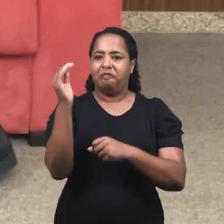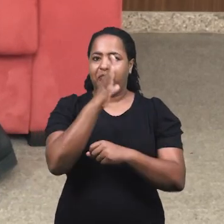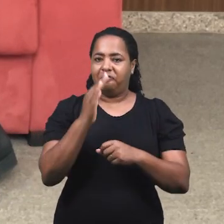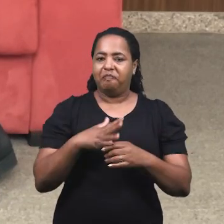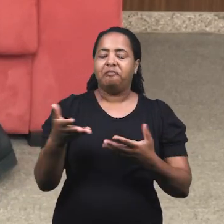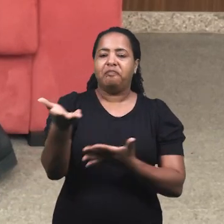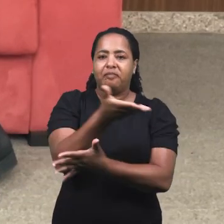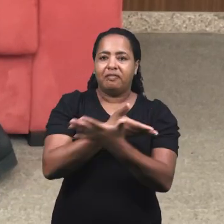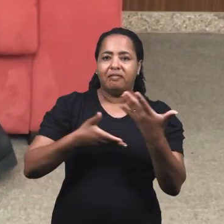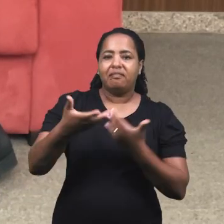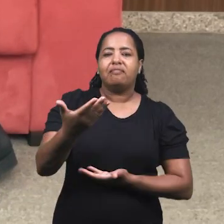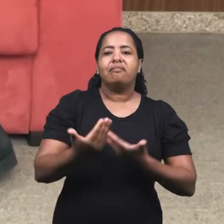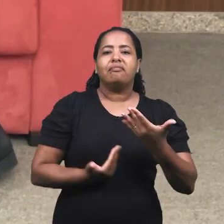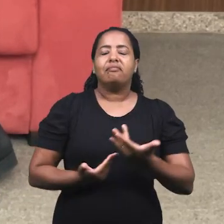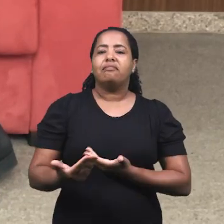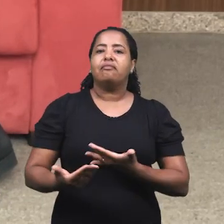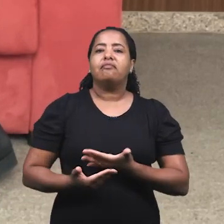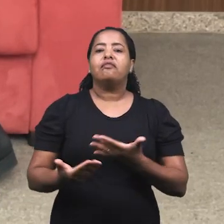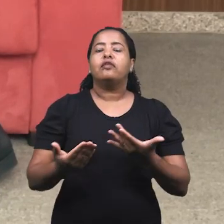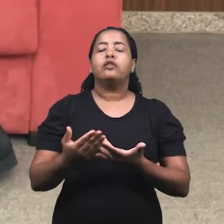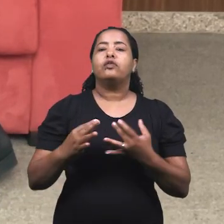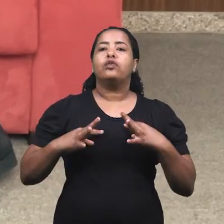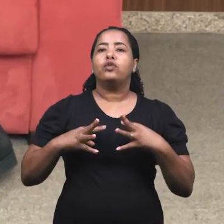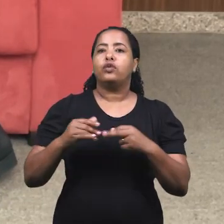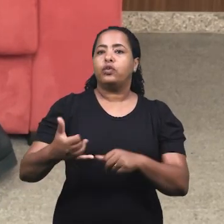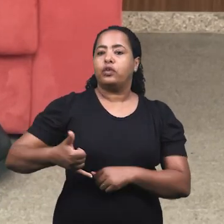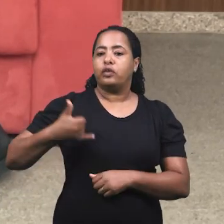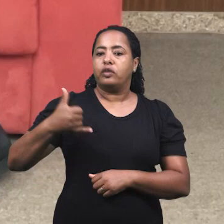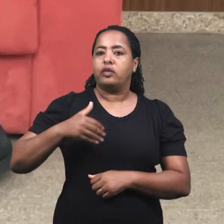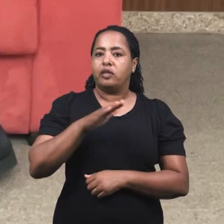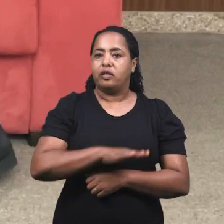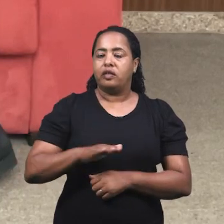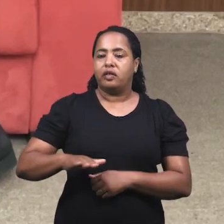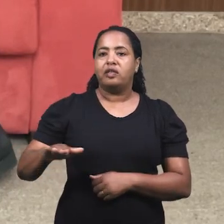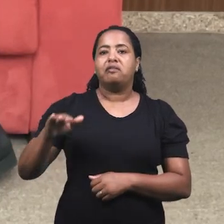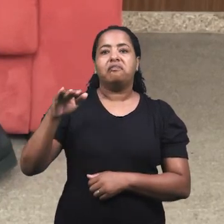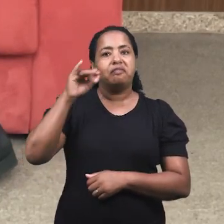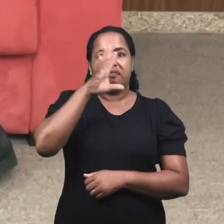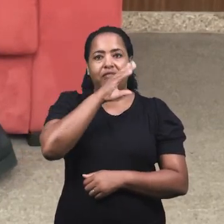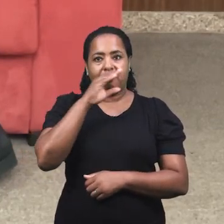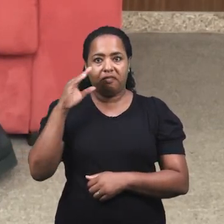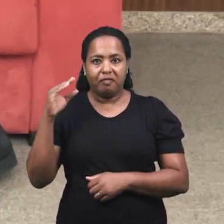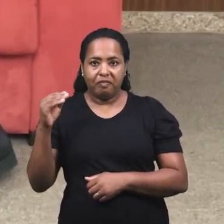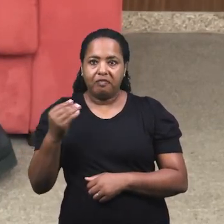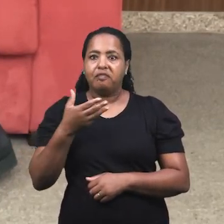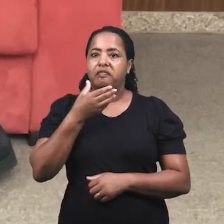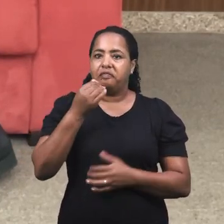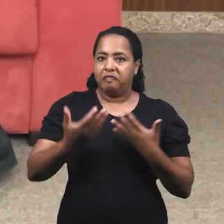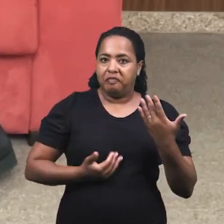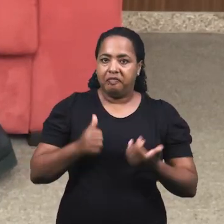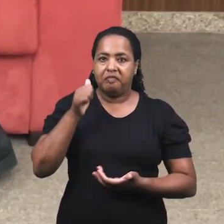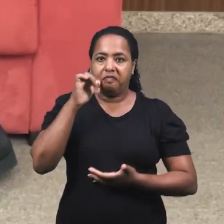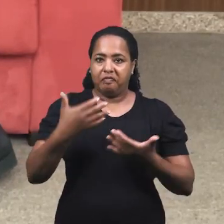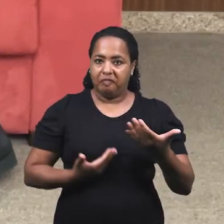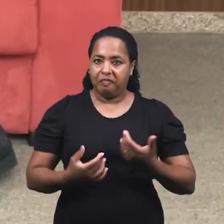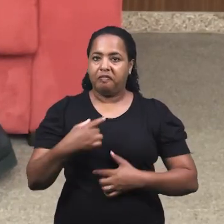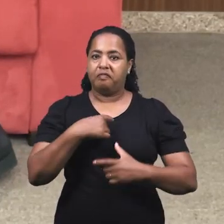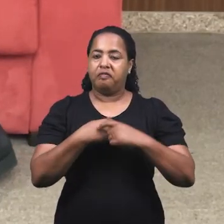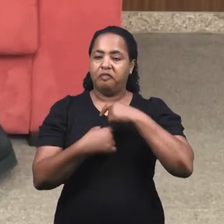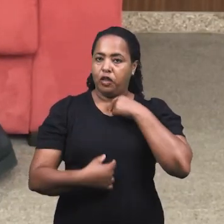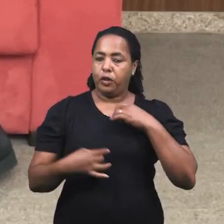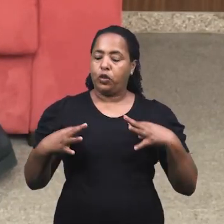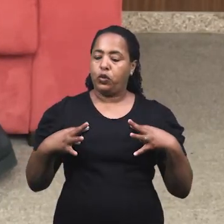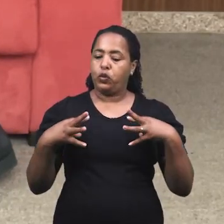participação dos nossos irmãos, de todas as faixas etárias, crianças, intermediários, adolescentes, varões, servas, enfim,